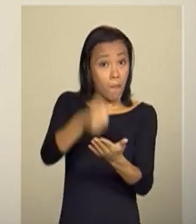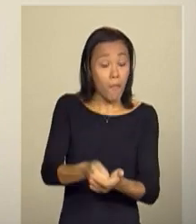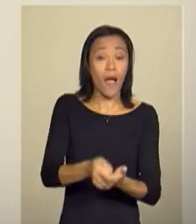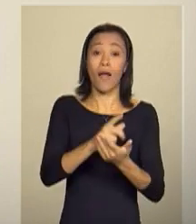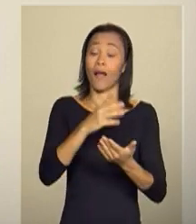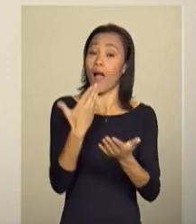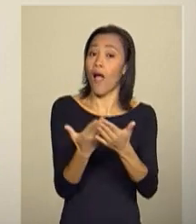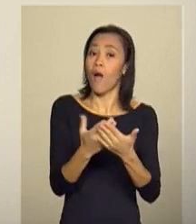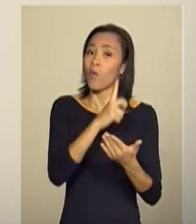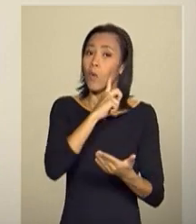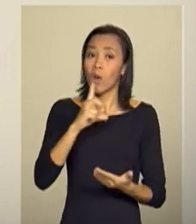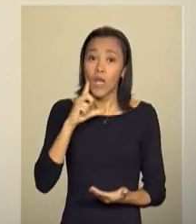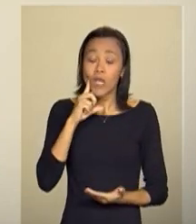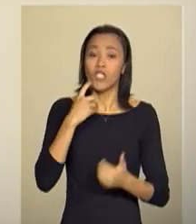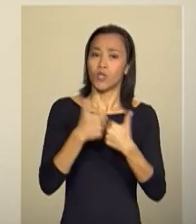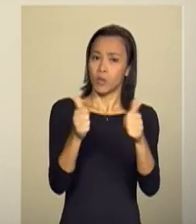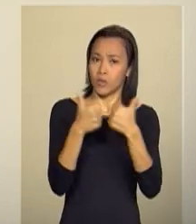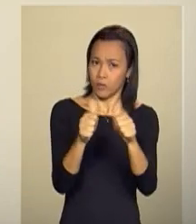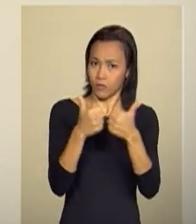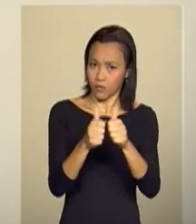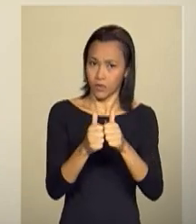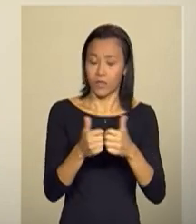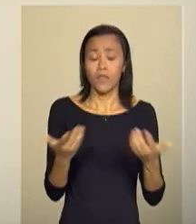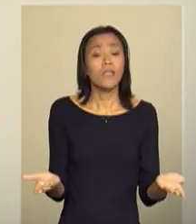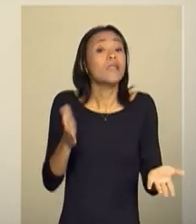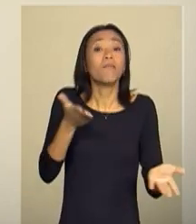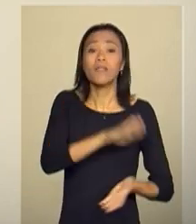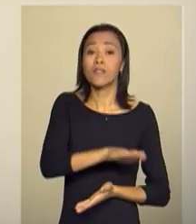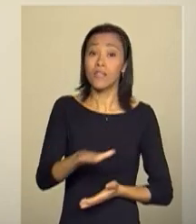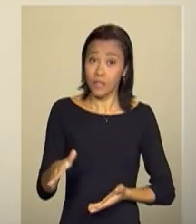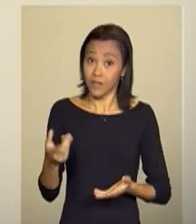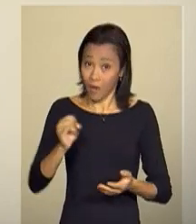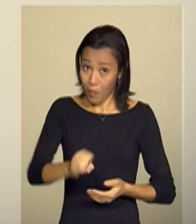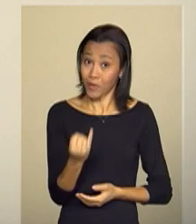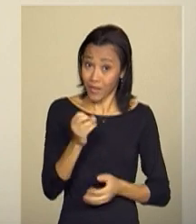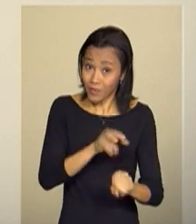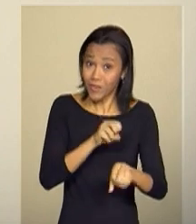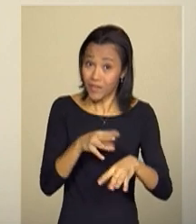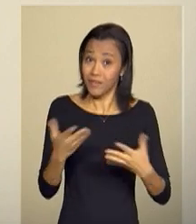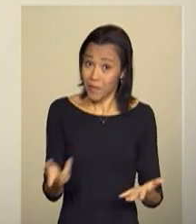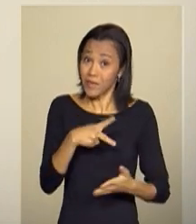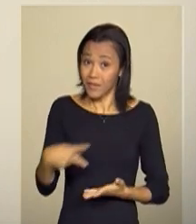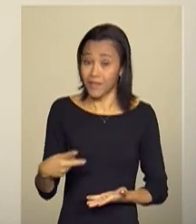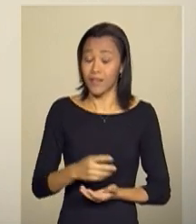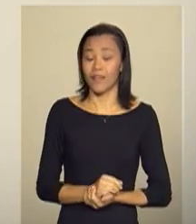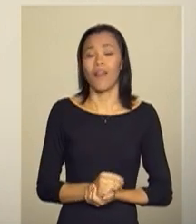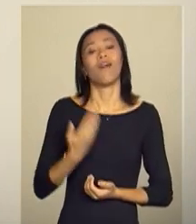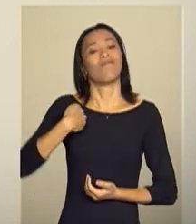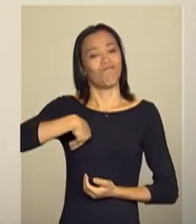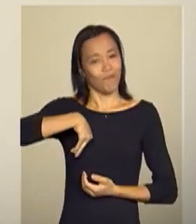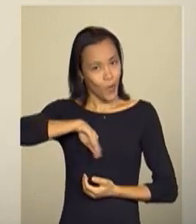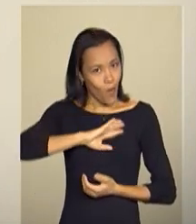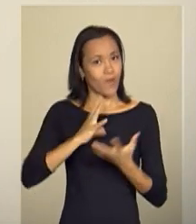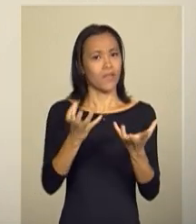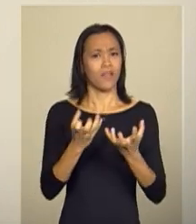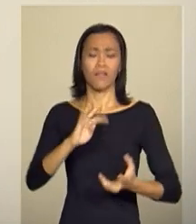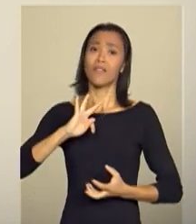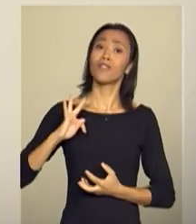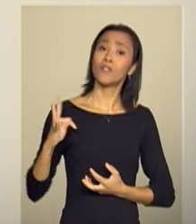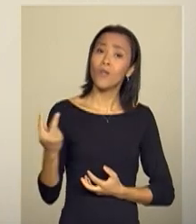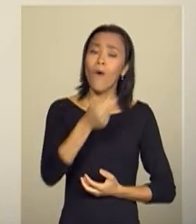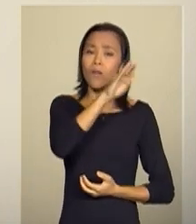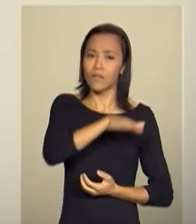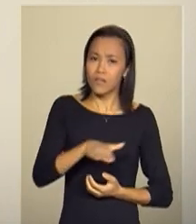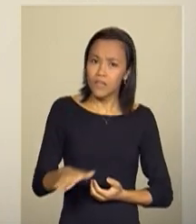lanche e o transporte e a oportunidade é a educação não é mesmo presidenta nós queremos Luciano que todas as